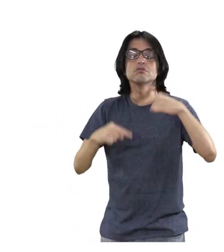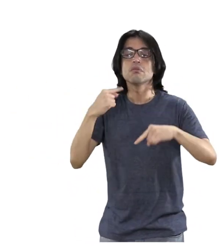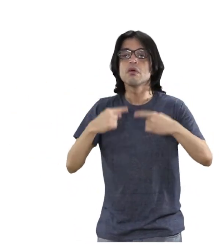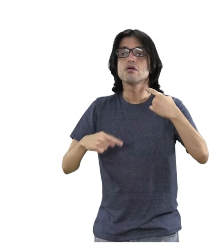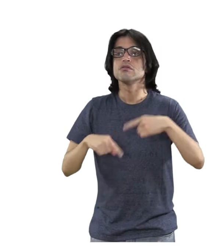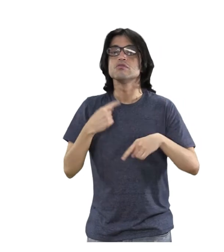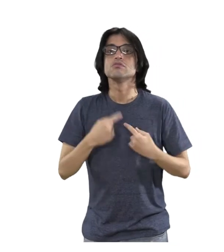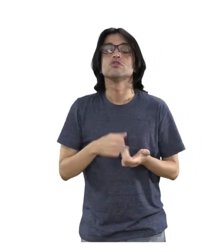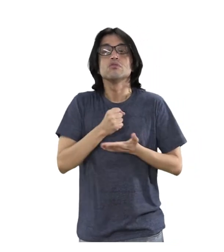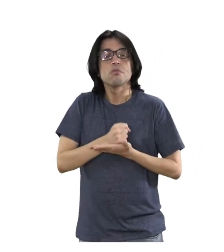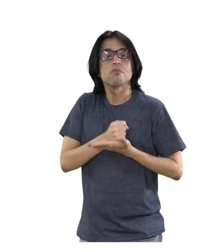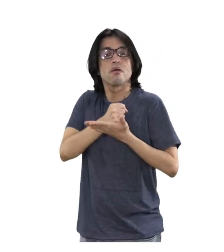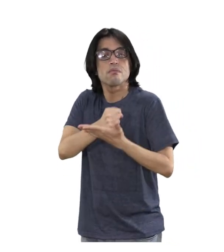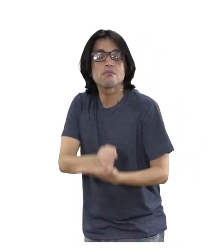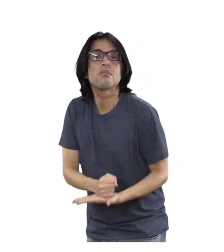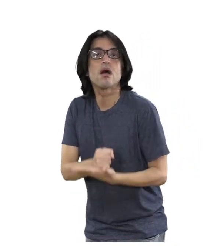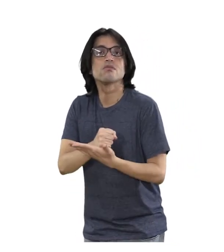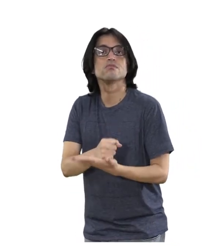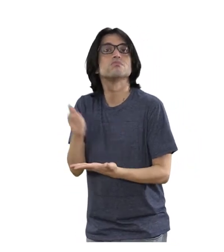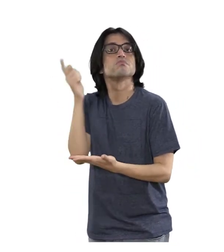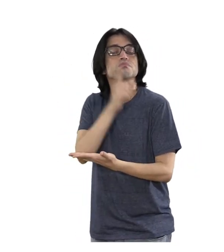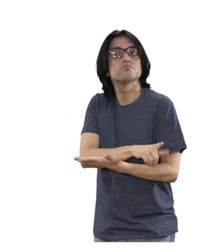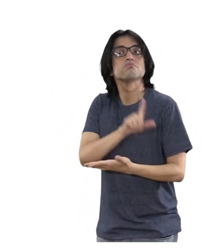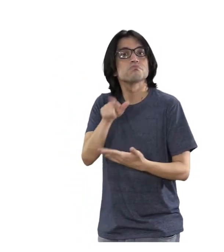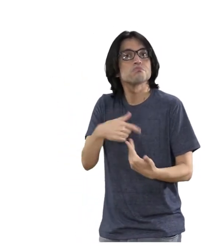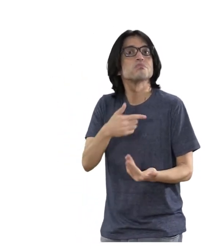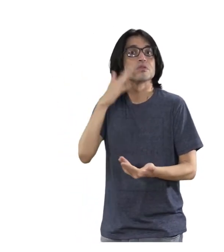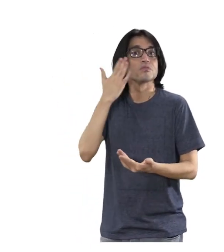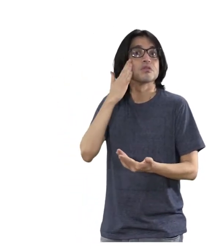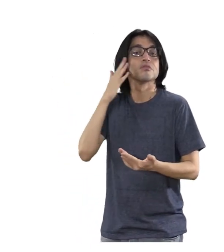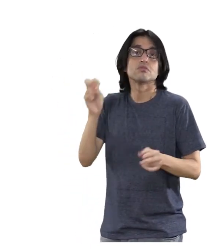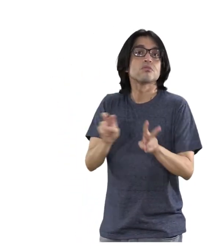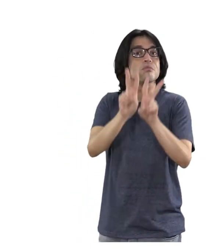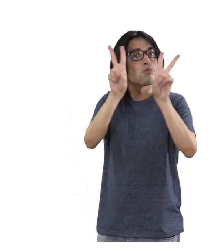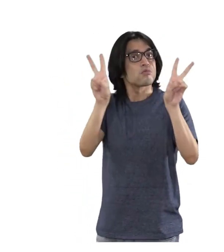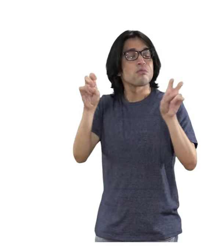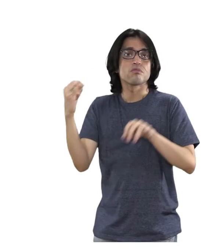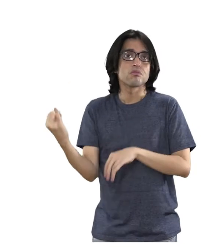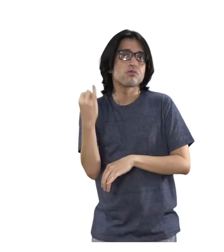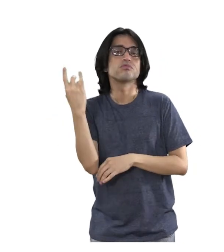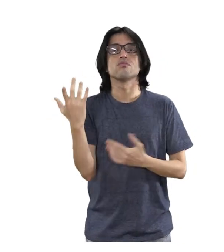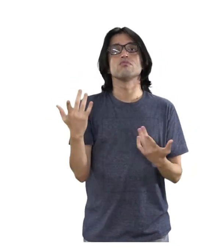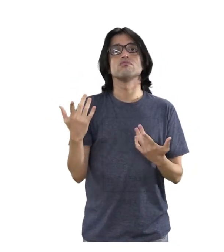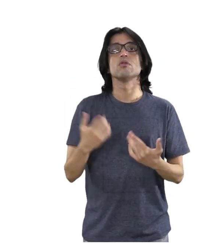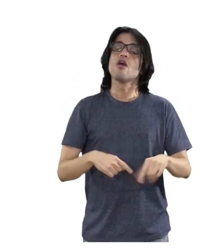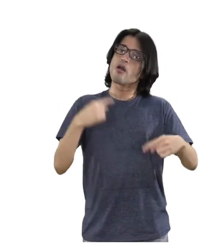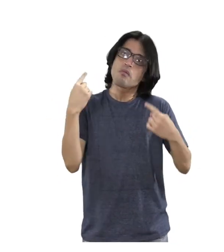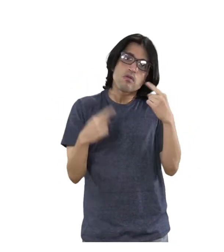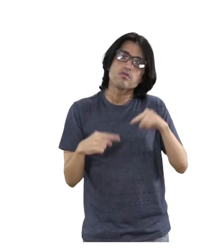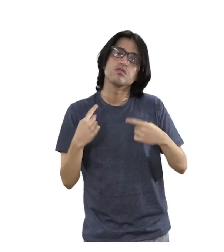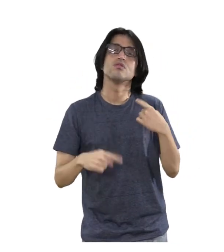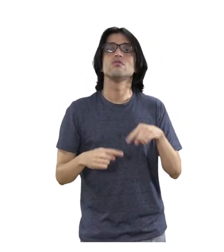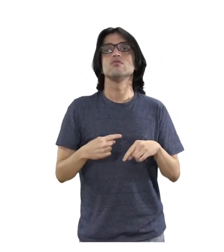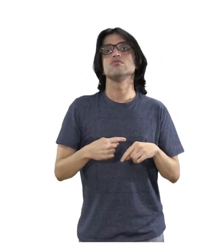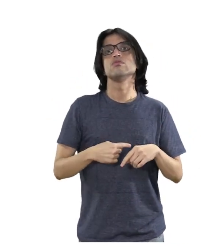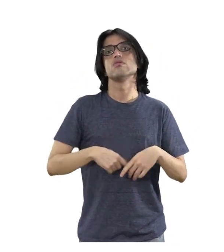outros também se posicionem a respeito de questões importantes, que vão desde aquelas relacionadas à política, à educação, ao